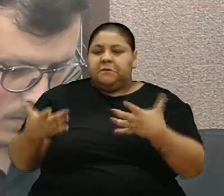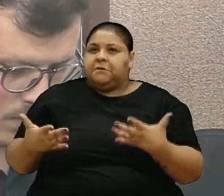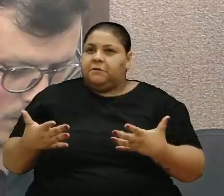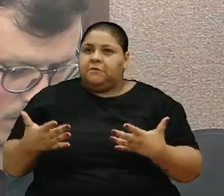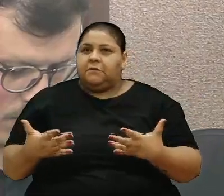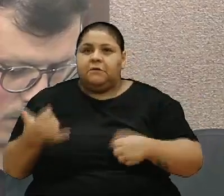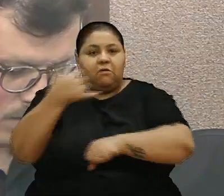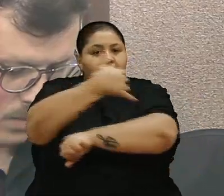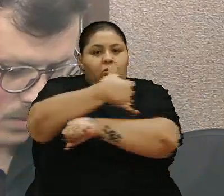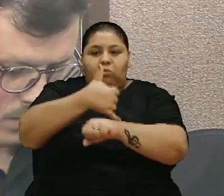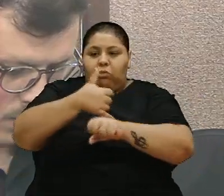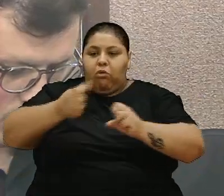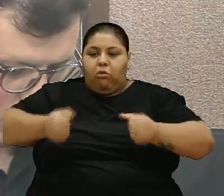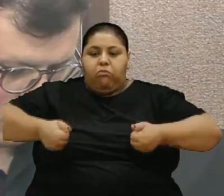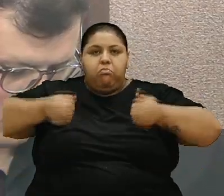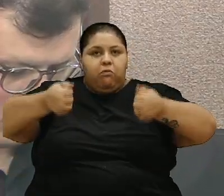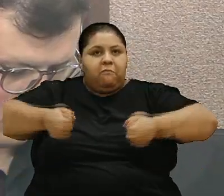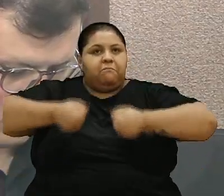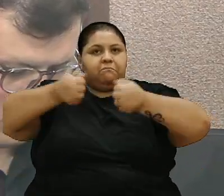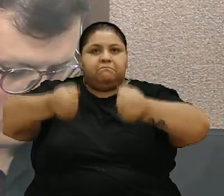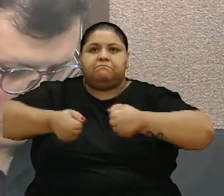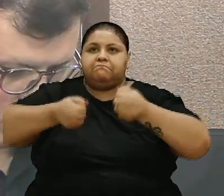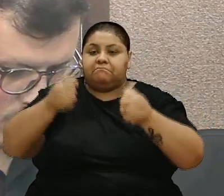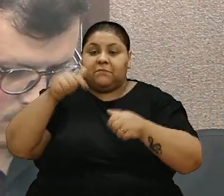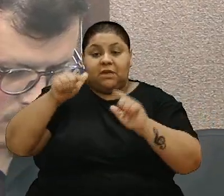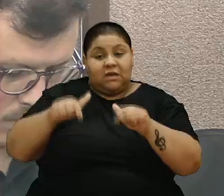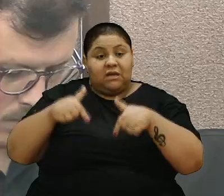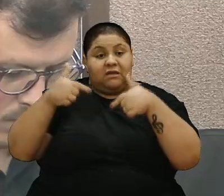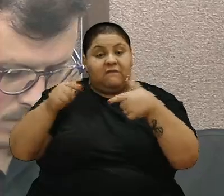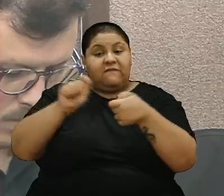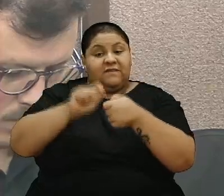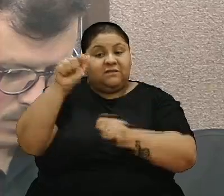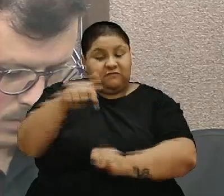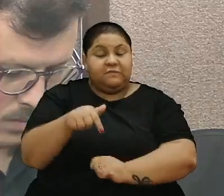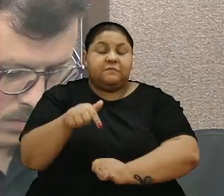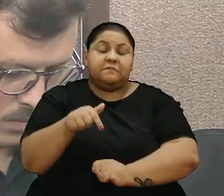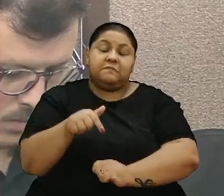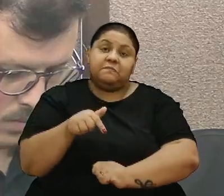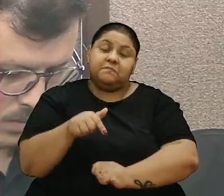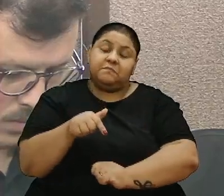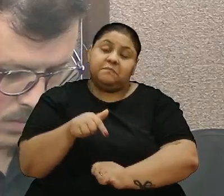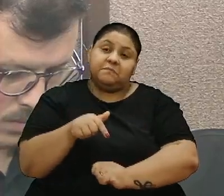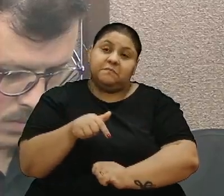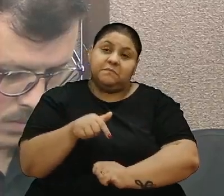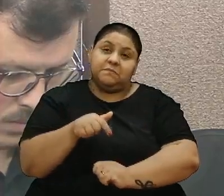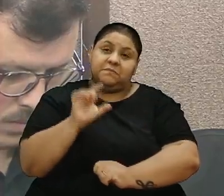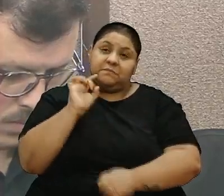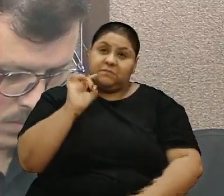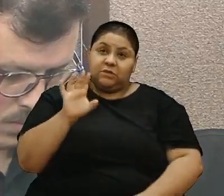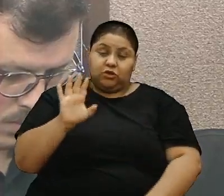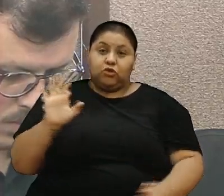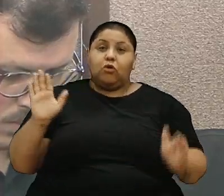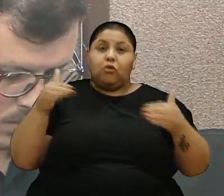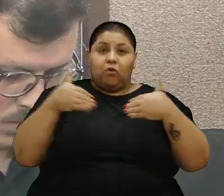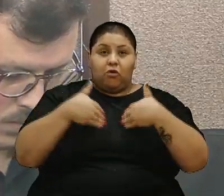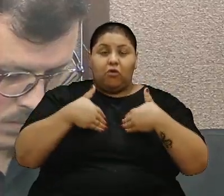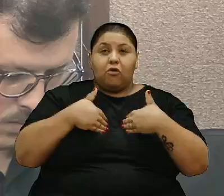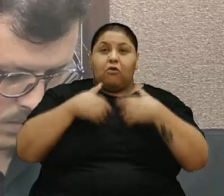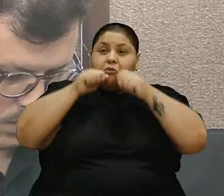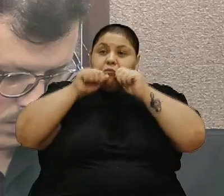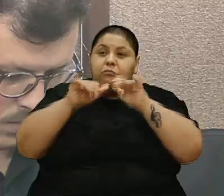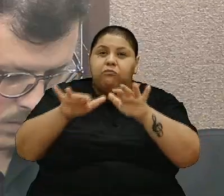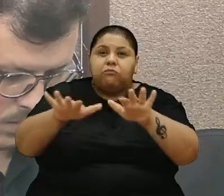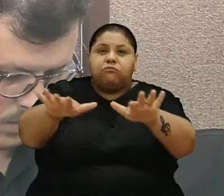passa um cadeirante. Então essas ações que nós vamos fazer aqui agora, e só para os autistas, eu estendo a